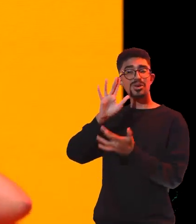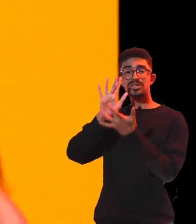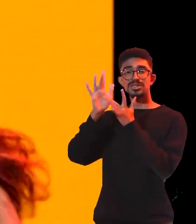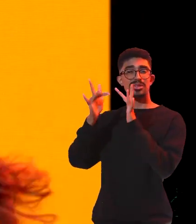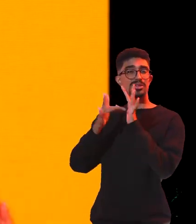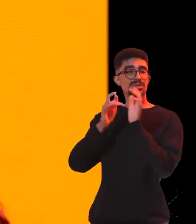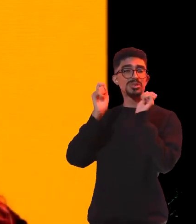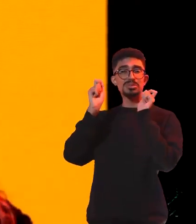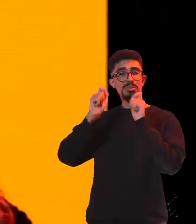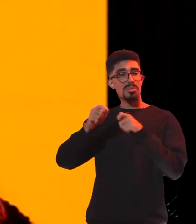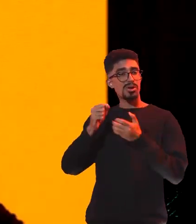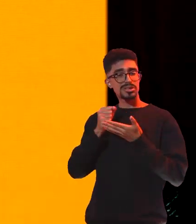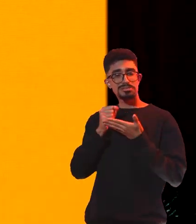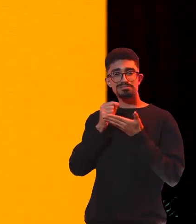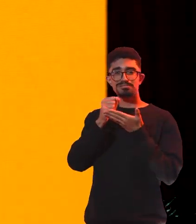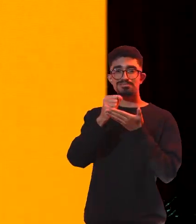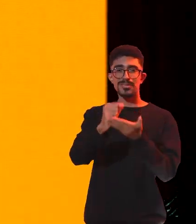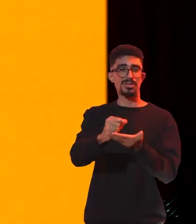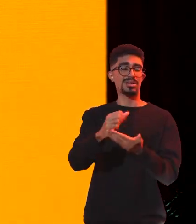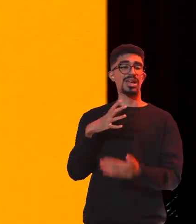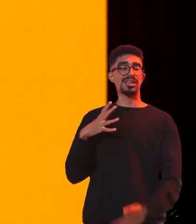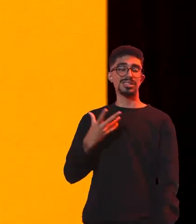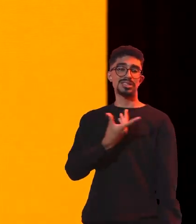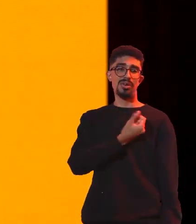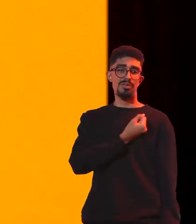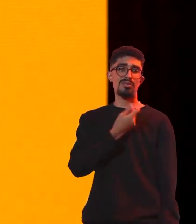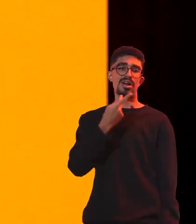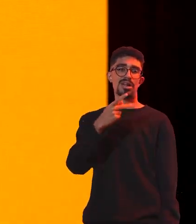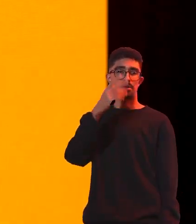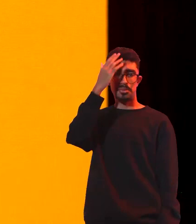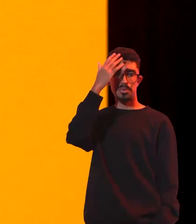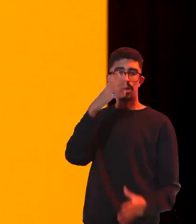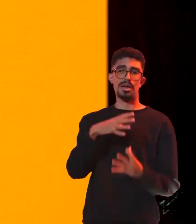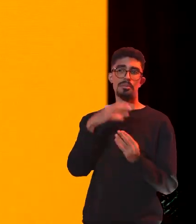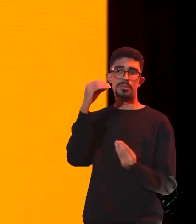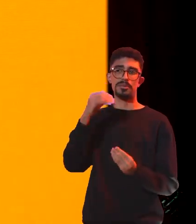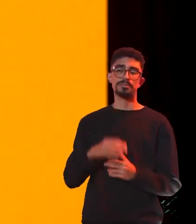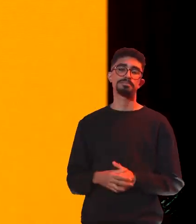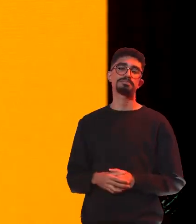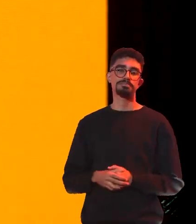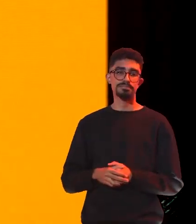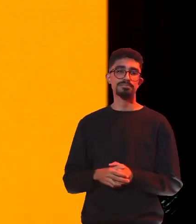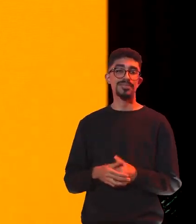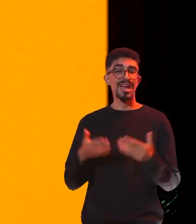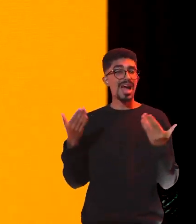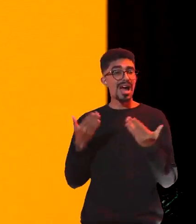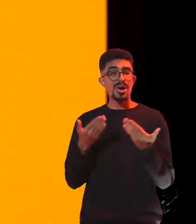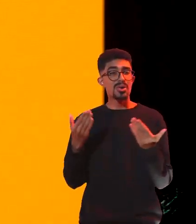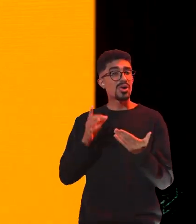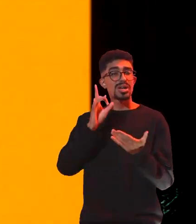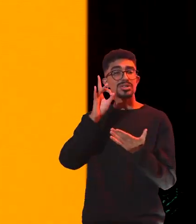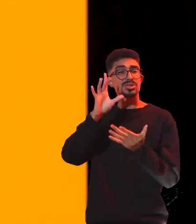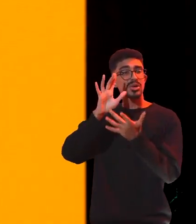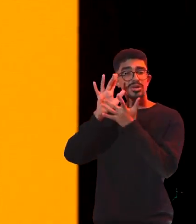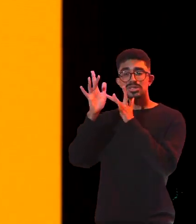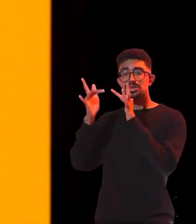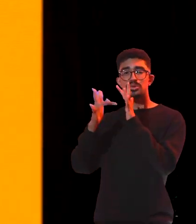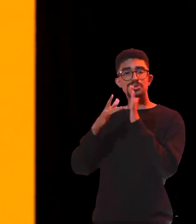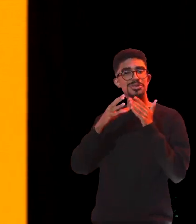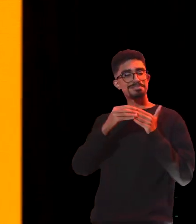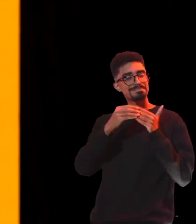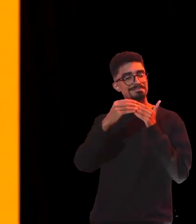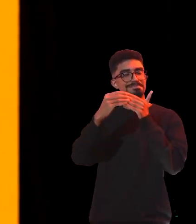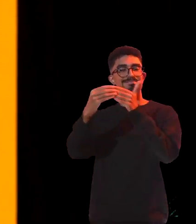seu Senhor, o seu Rei. E a partir de agora Ele te conduz, Ele te direciona em